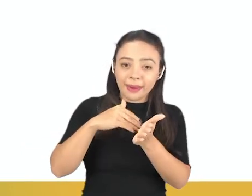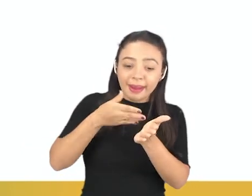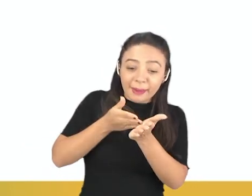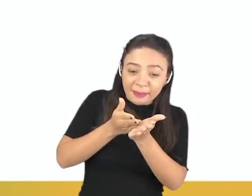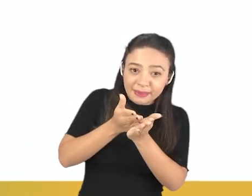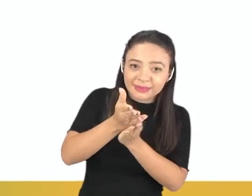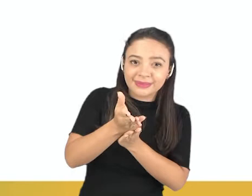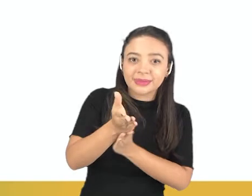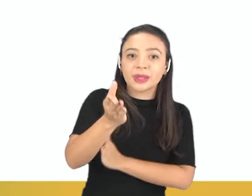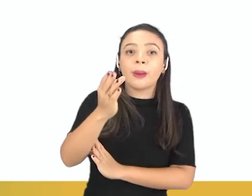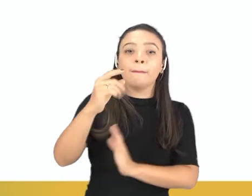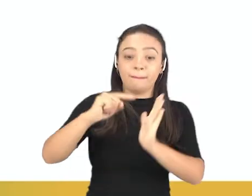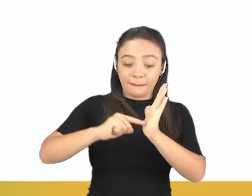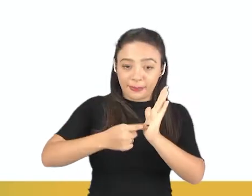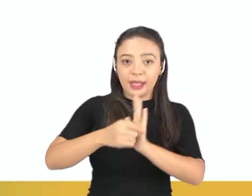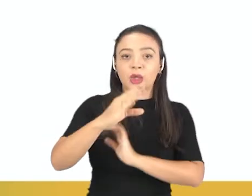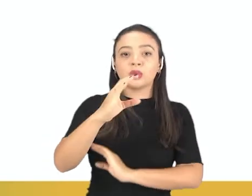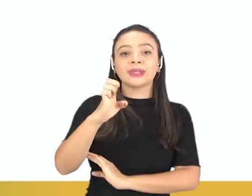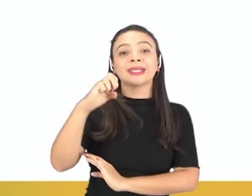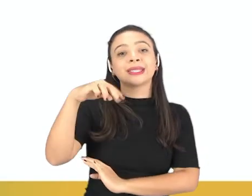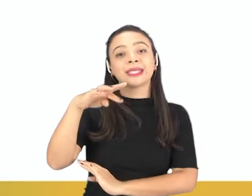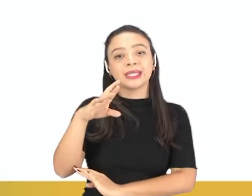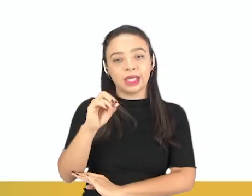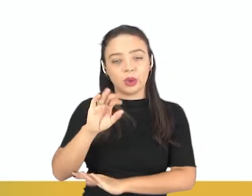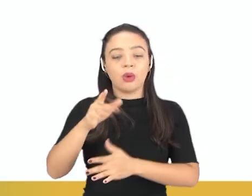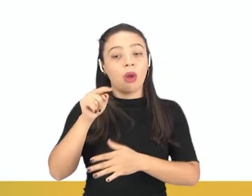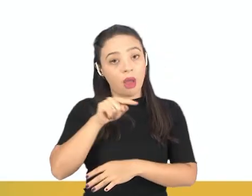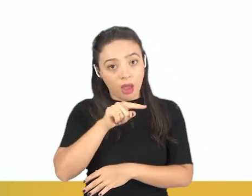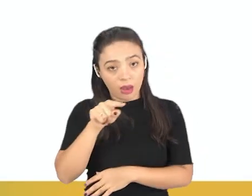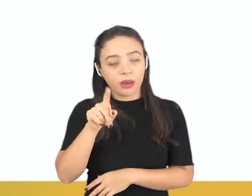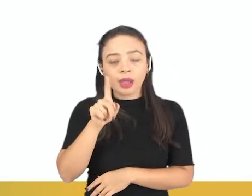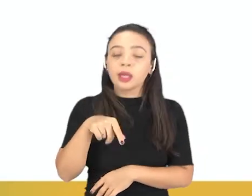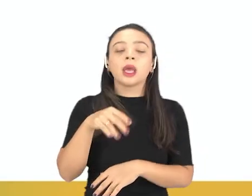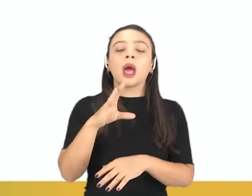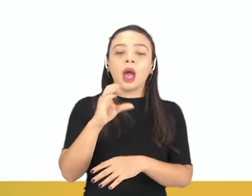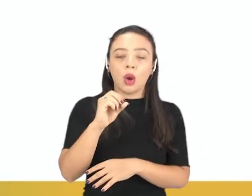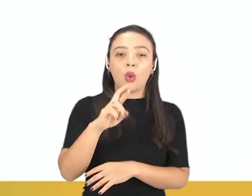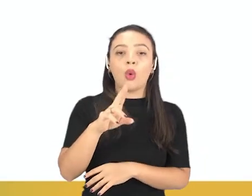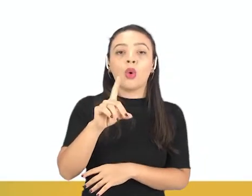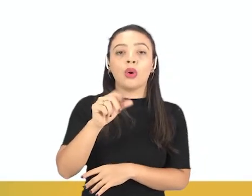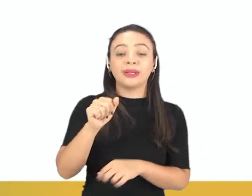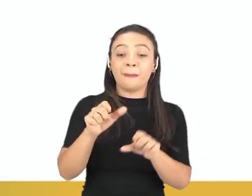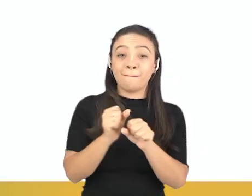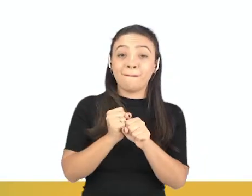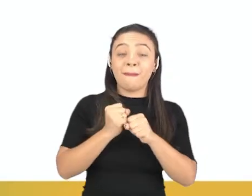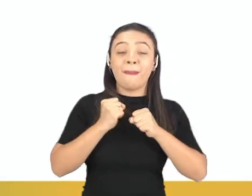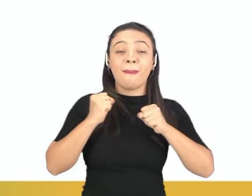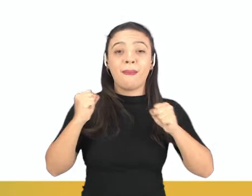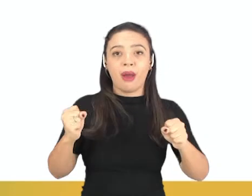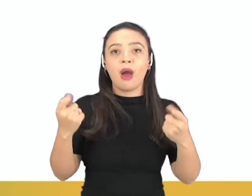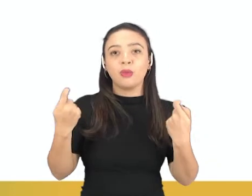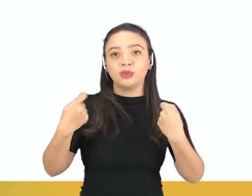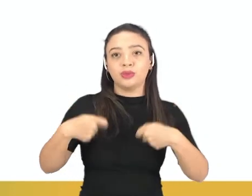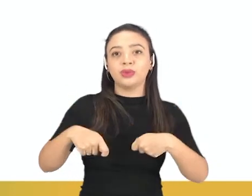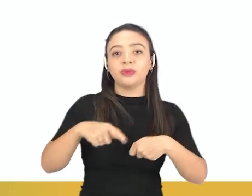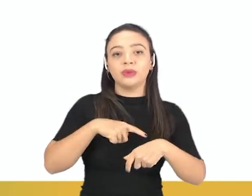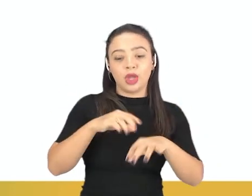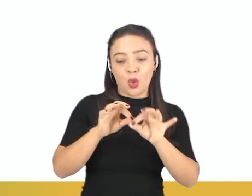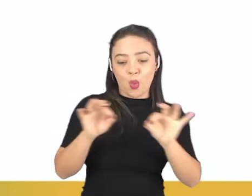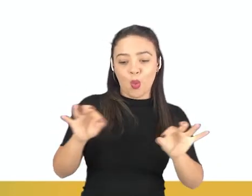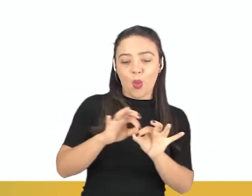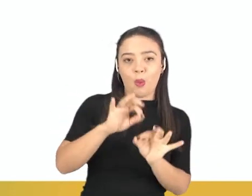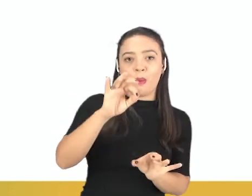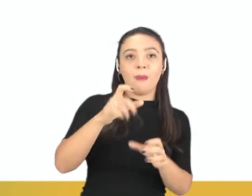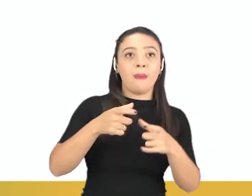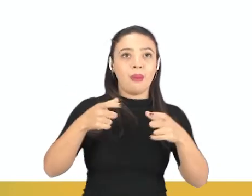circunferência essas vão ser as maiores cordas possíveis da circunferência ou seja não se isso que vão ter maior comprimento